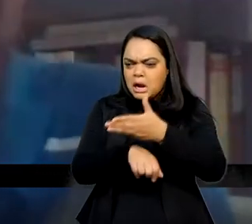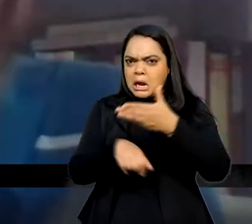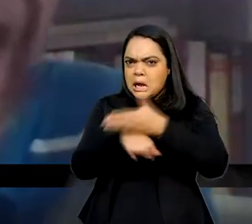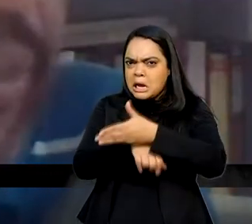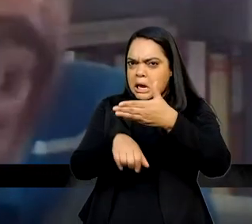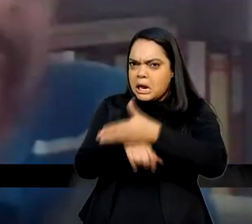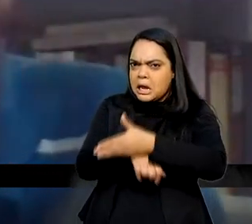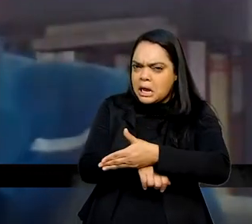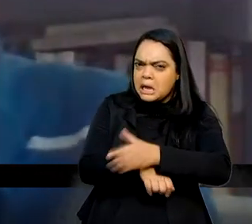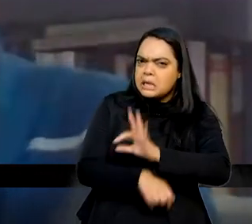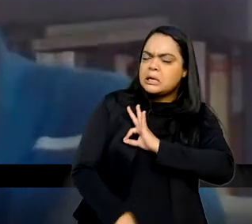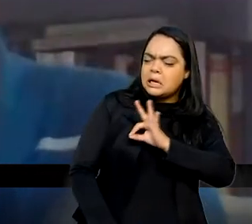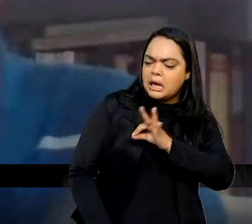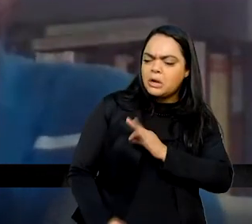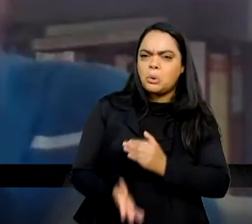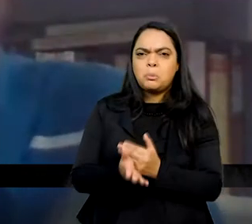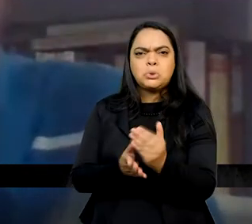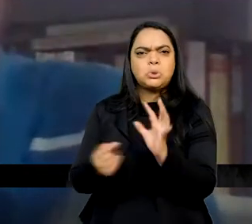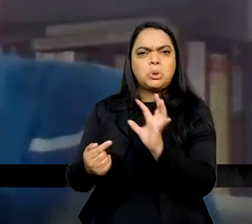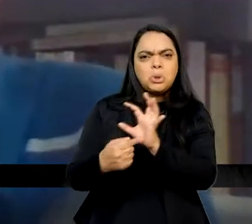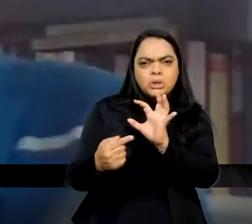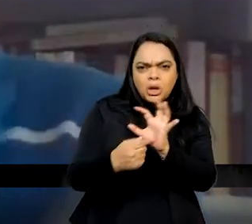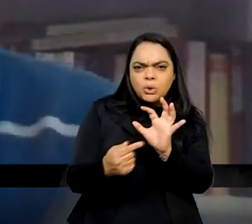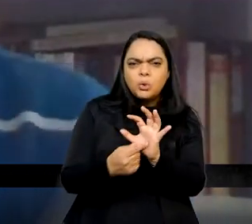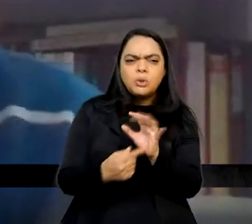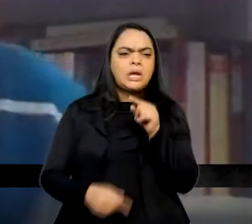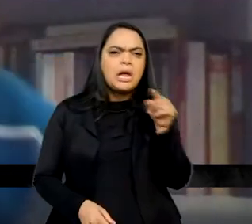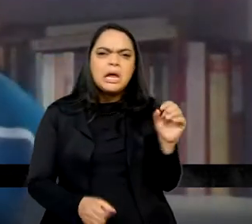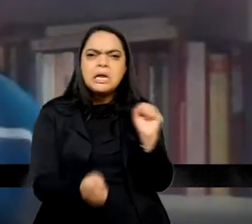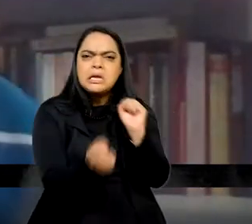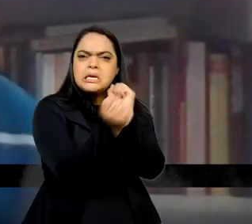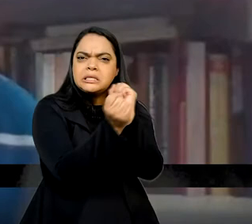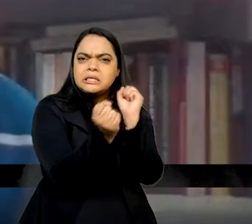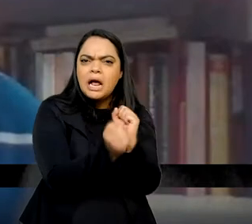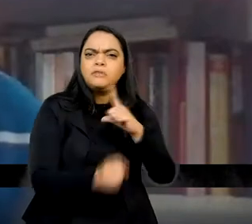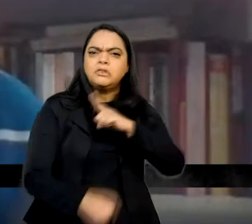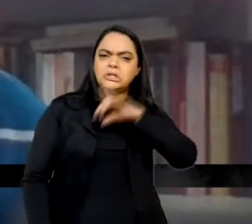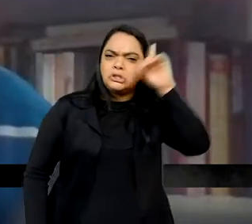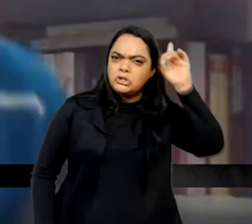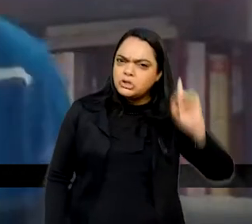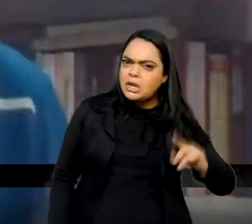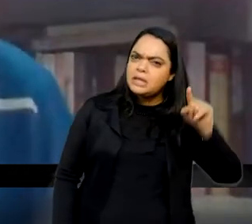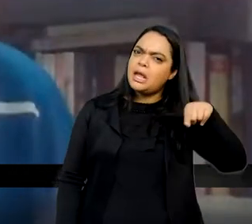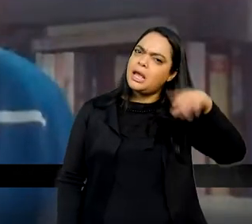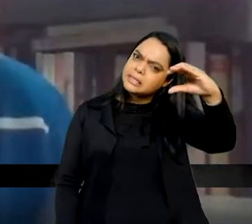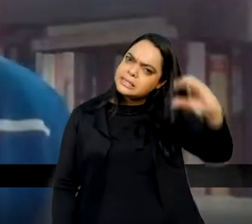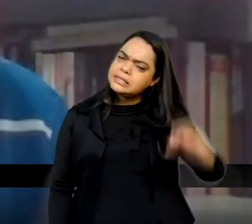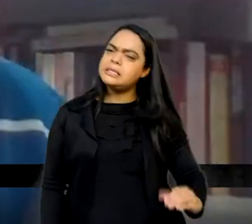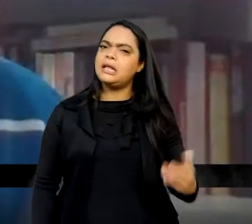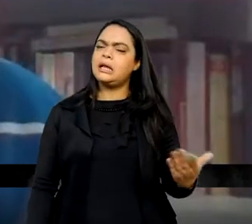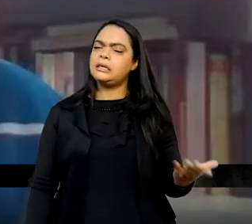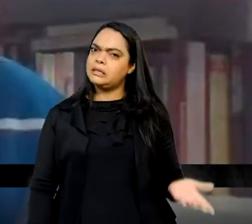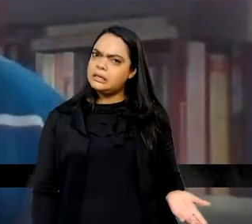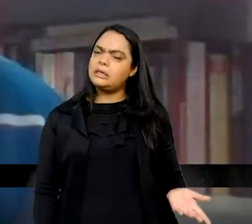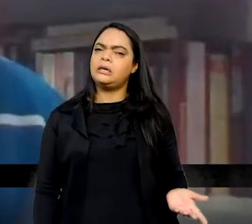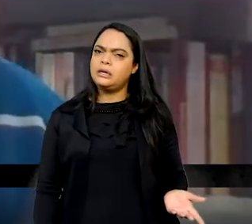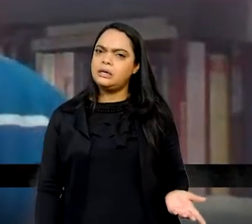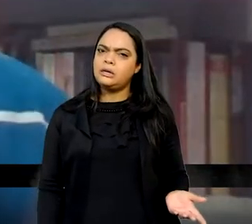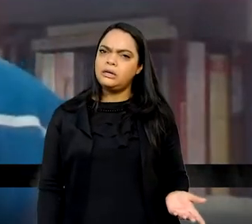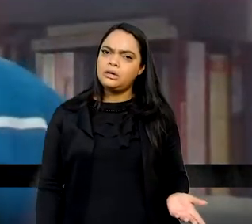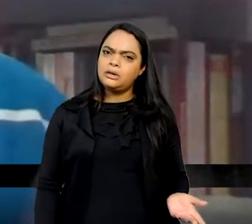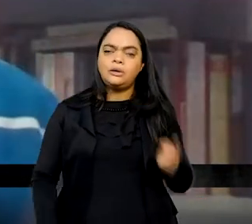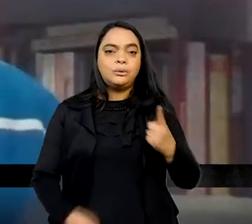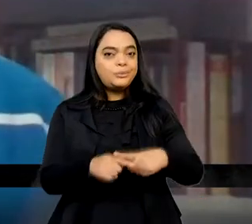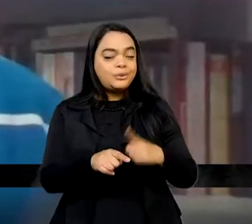estão falando que são cidadãos, que vão ter direito a emprego público. Interessante que o delegado ficou sem saber o que fizesse. Porque é um